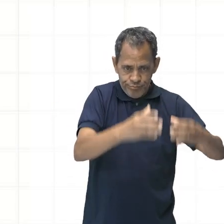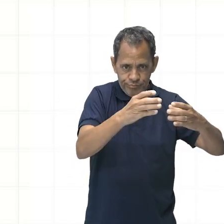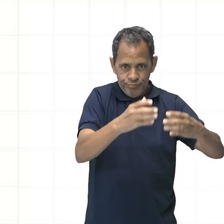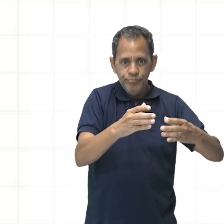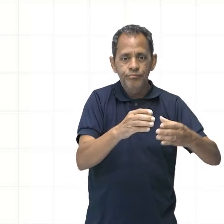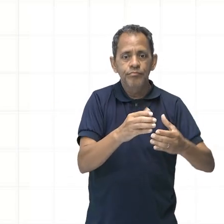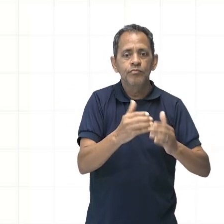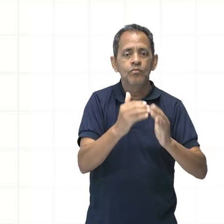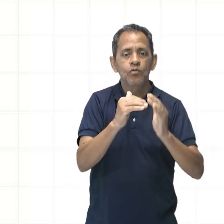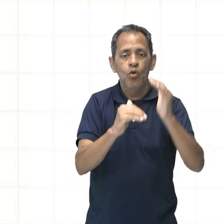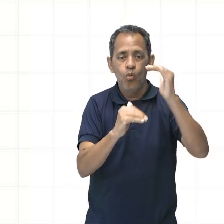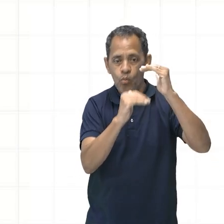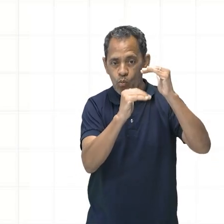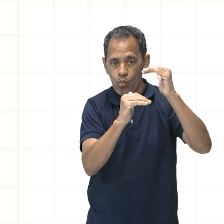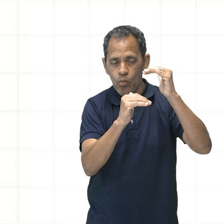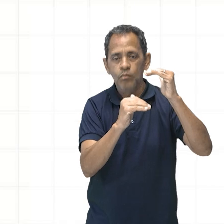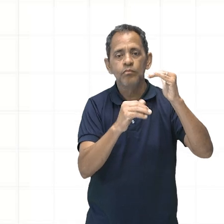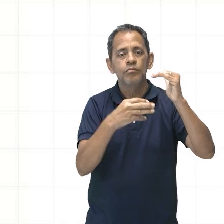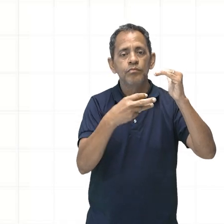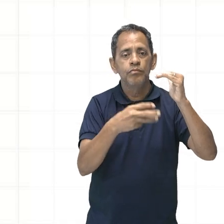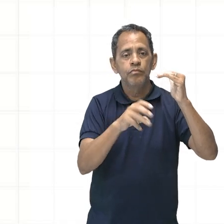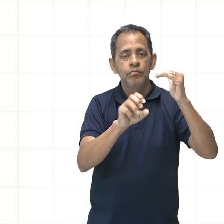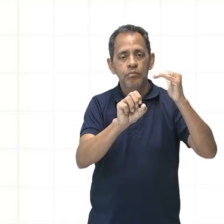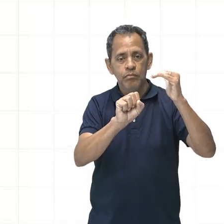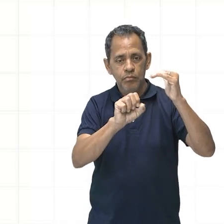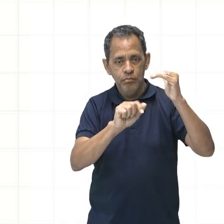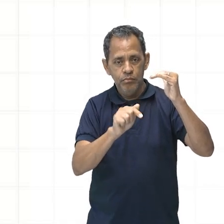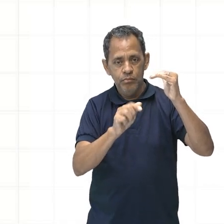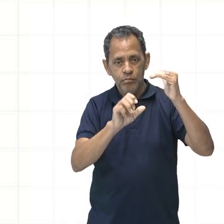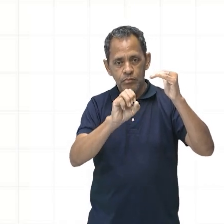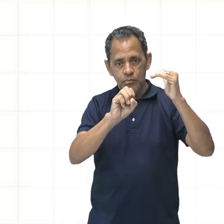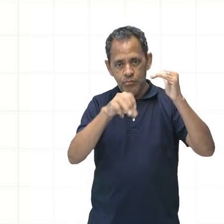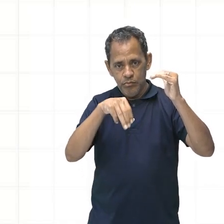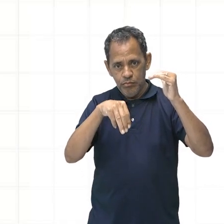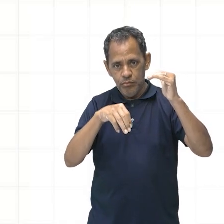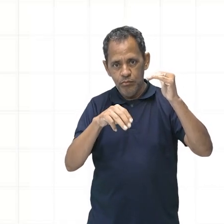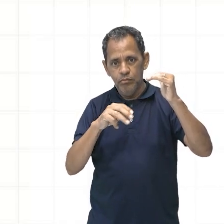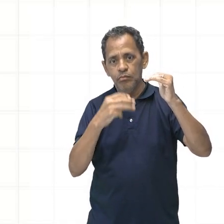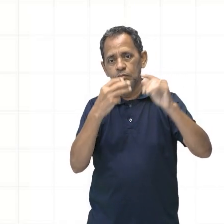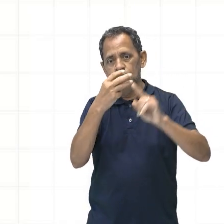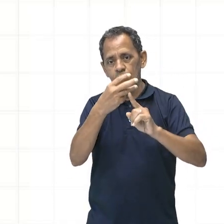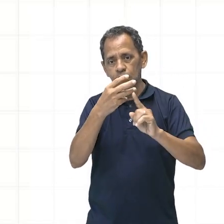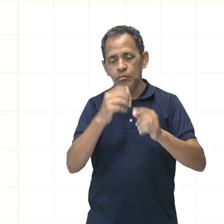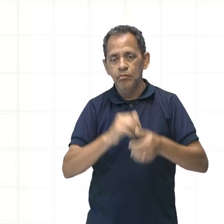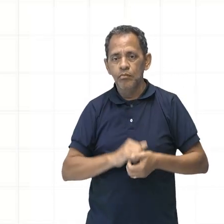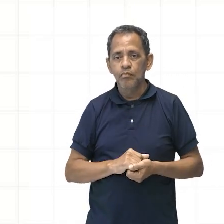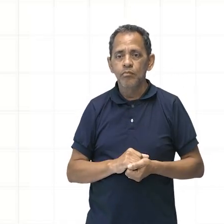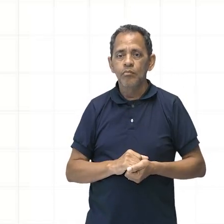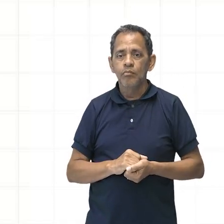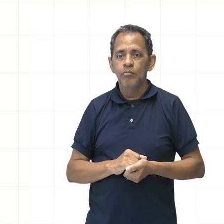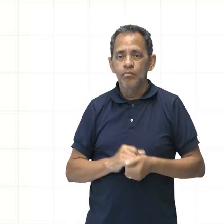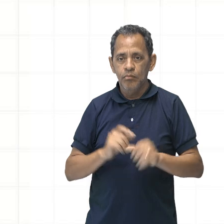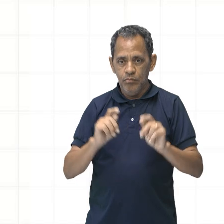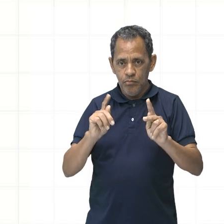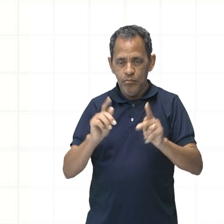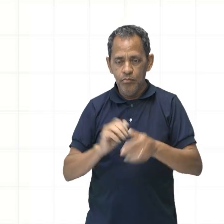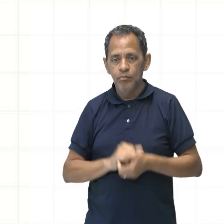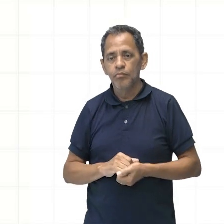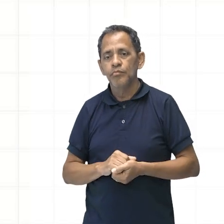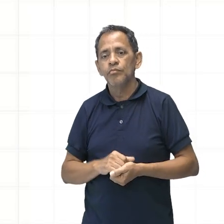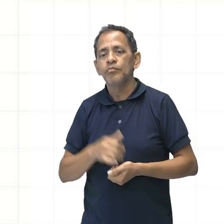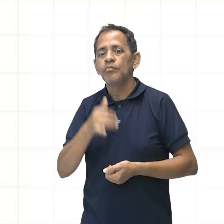38,8 metros cúbicos. Tudo bem? Tudo tranquilo? Então, vamos ao mais um